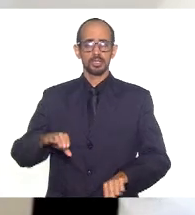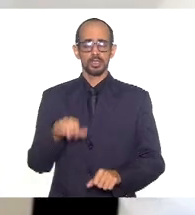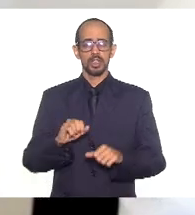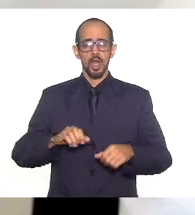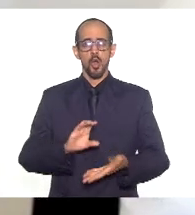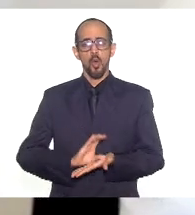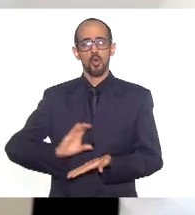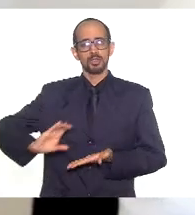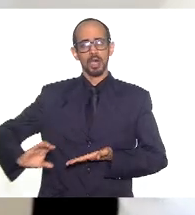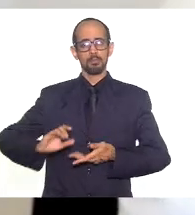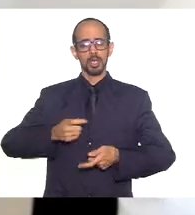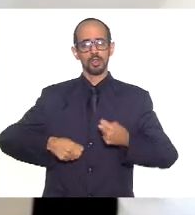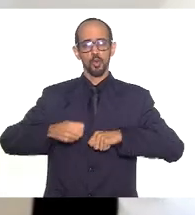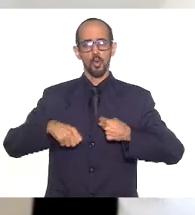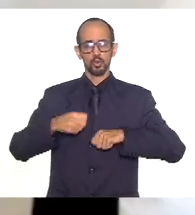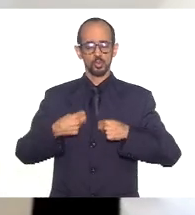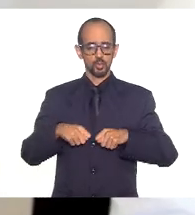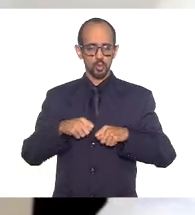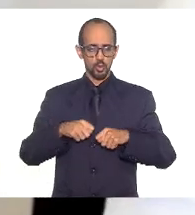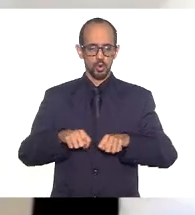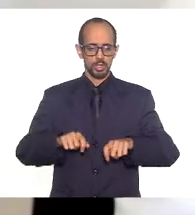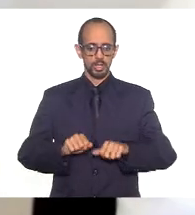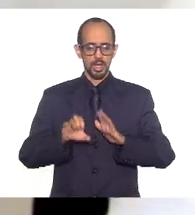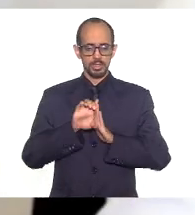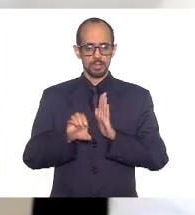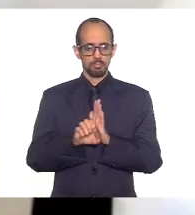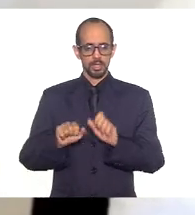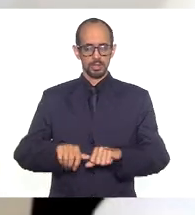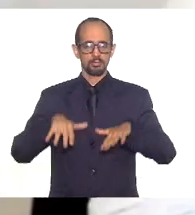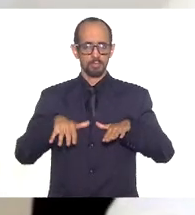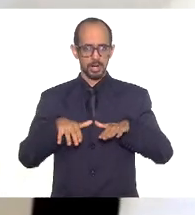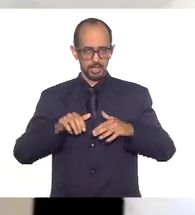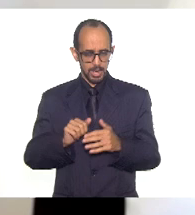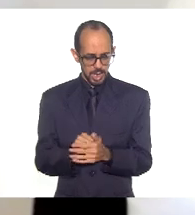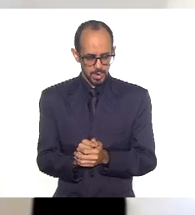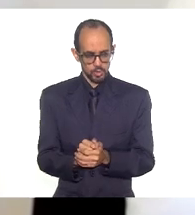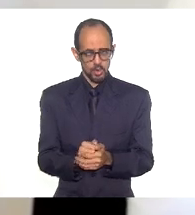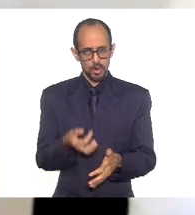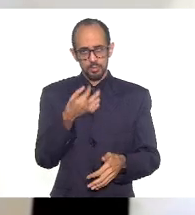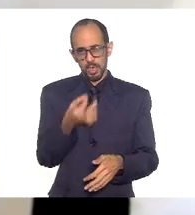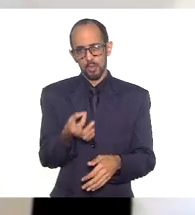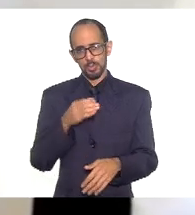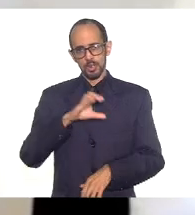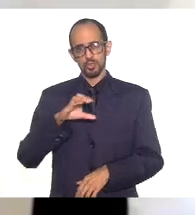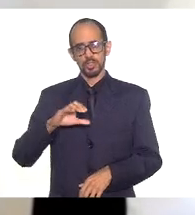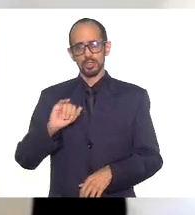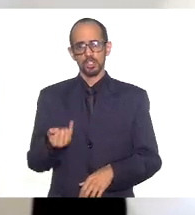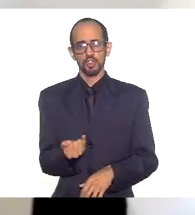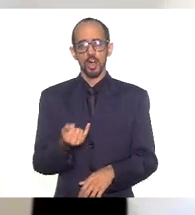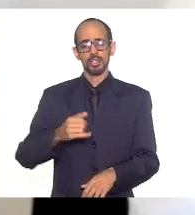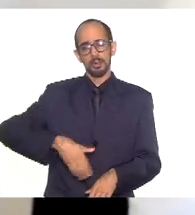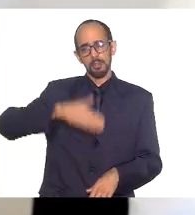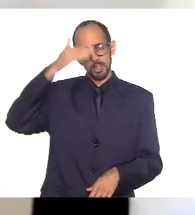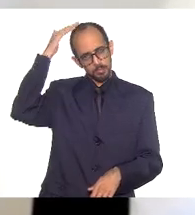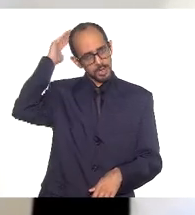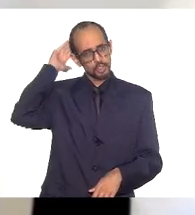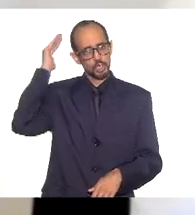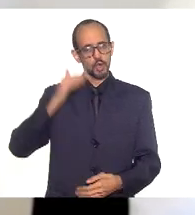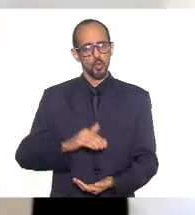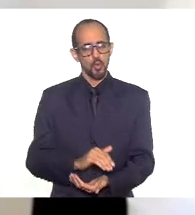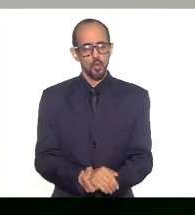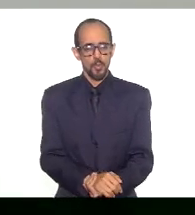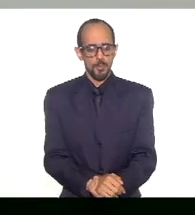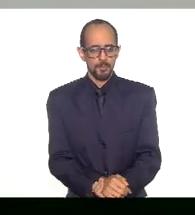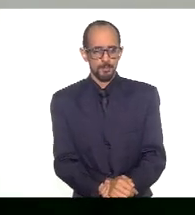e Controle, as emendas de plenário. Para emitir parecer pela Comissão de Constituição e Justiça, deputado Márcio Pacheco.